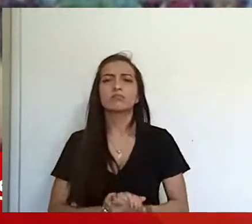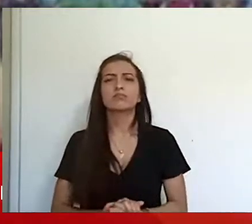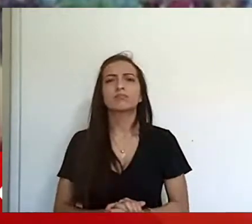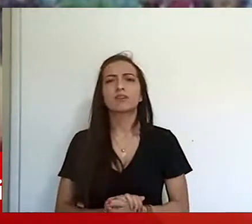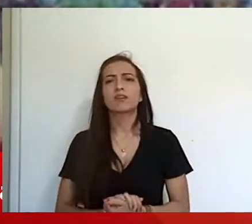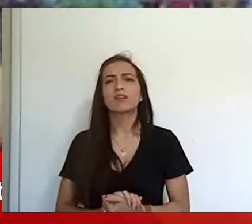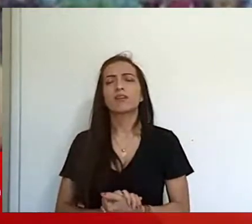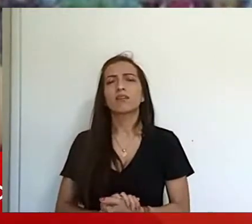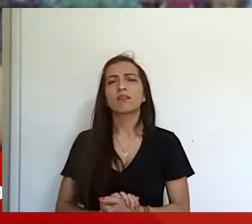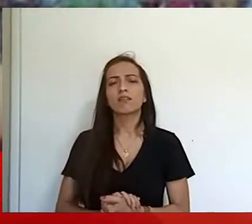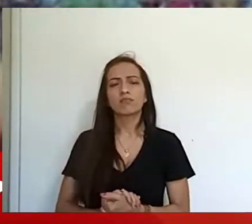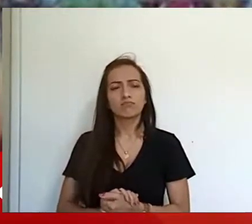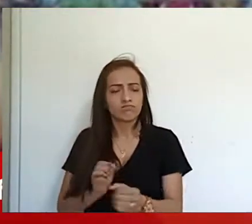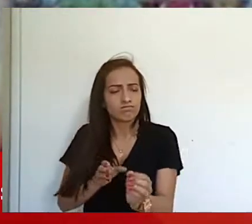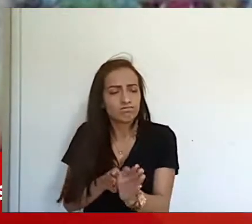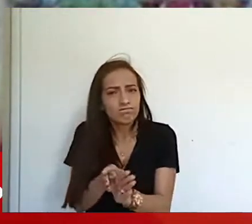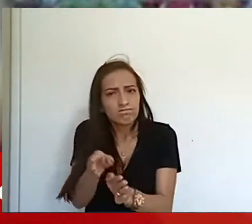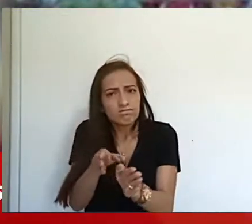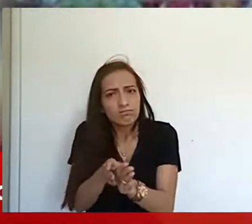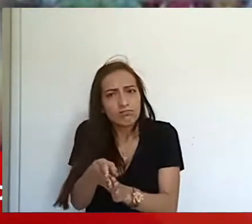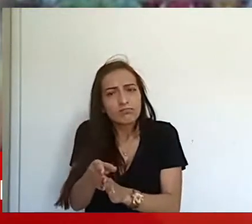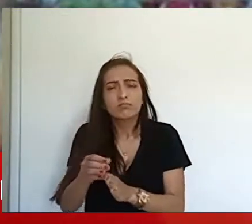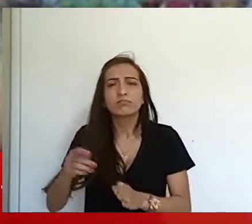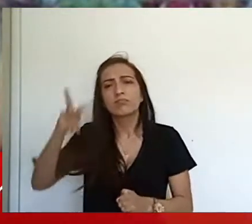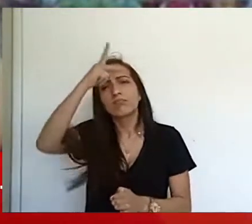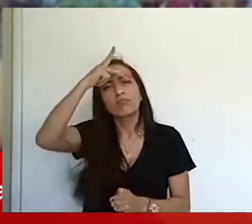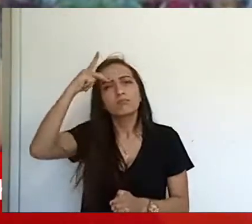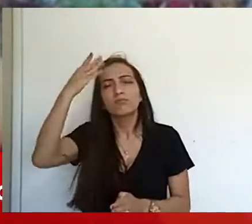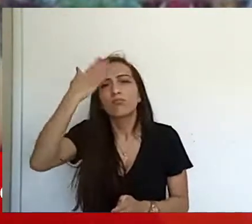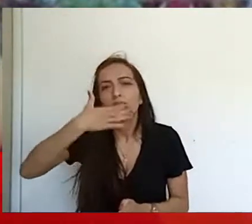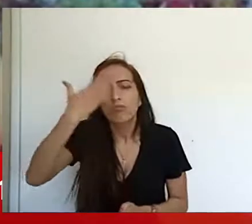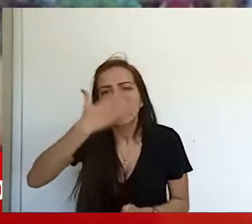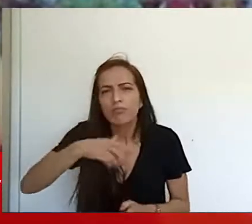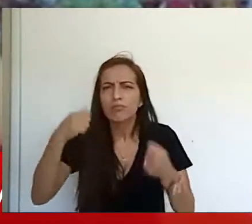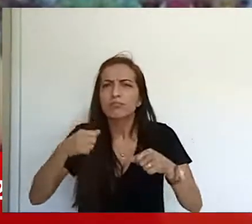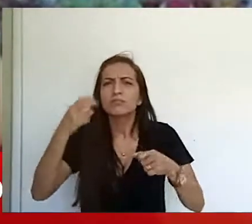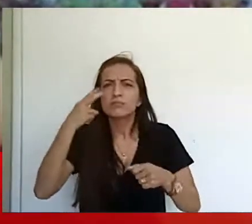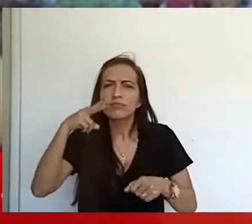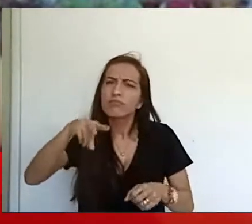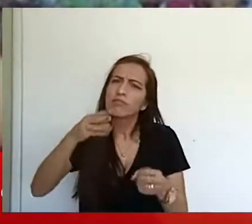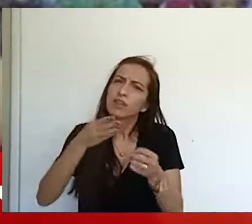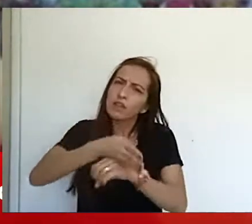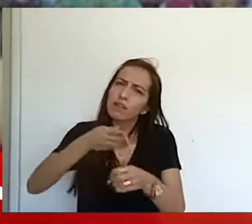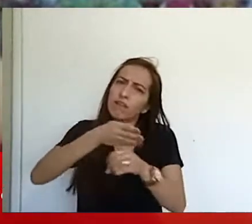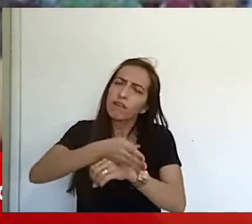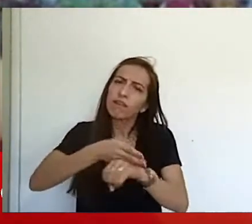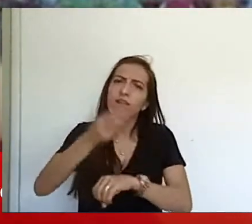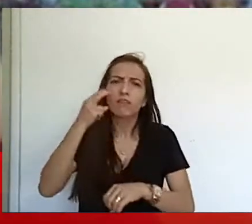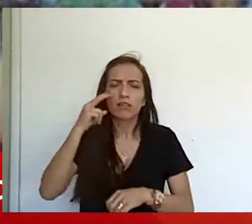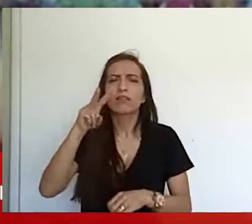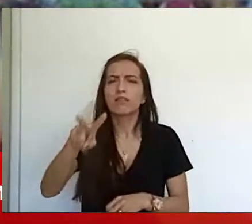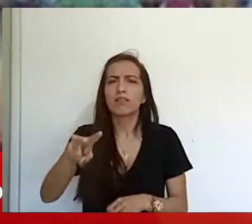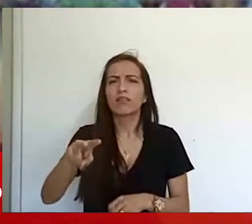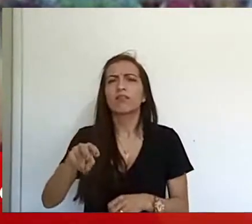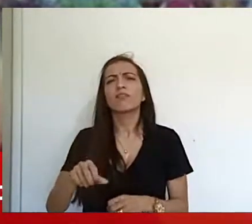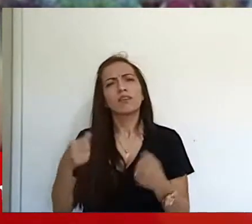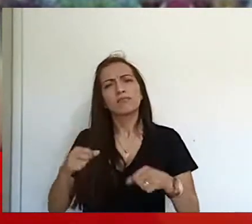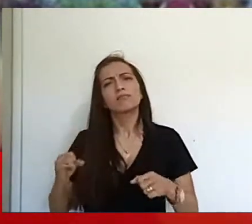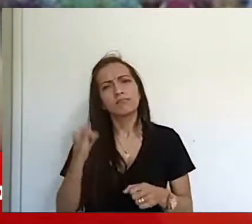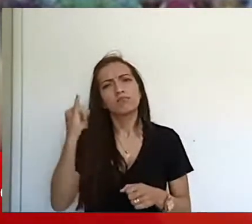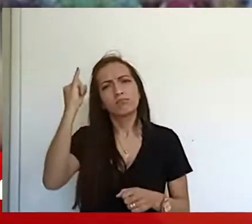viu, sugiro, né, proponho que veja lá. Então, quer dizer, os fóruns têm se reunido